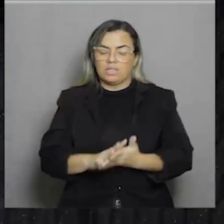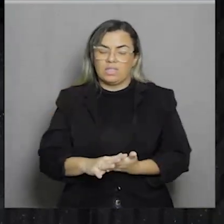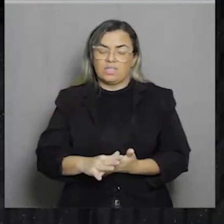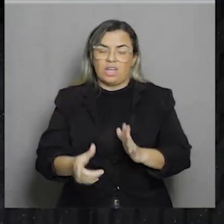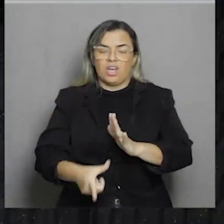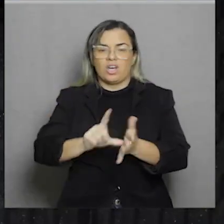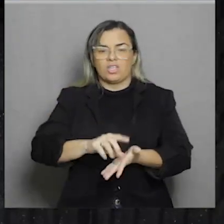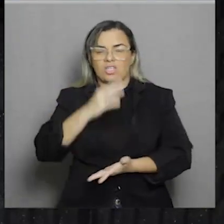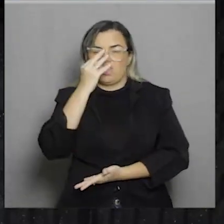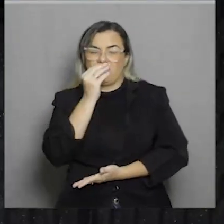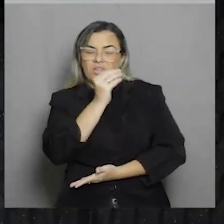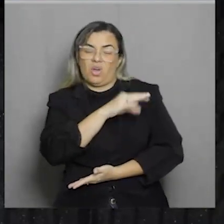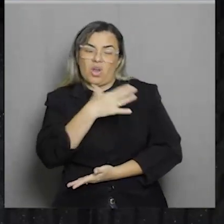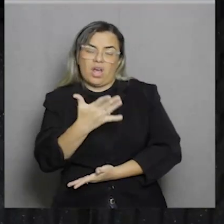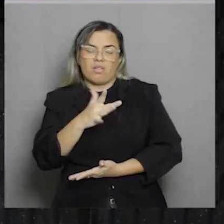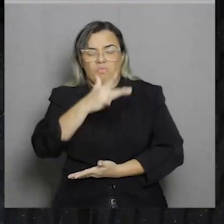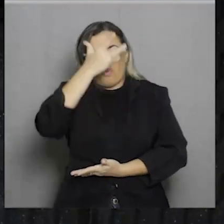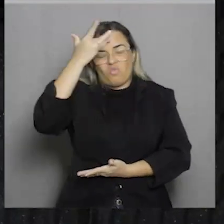imaginários.